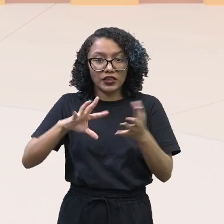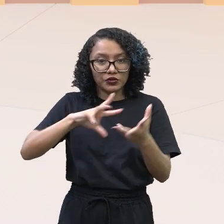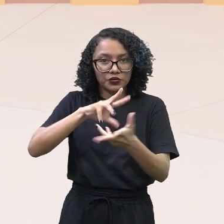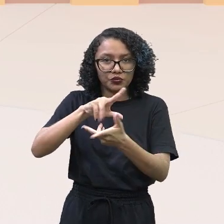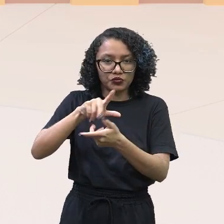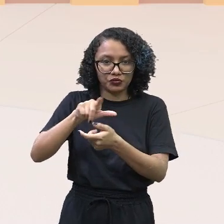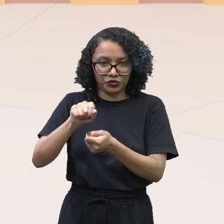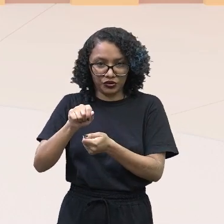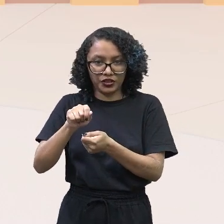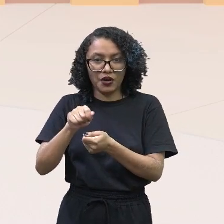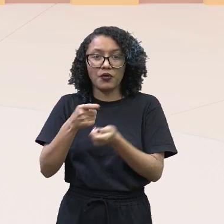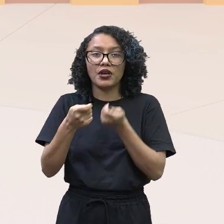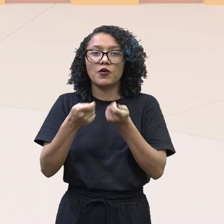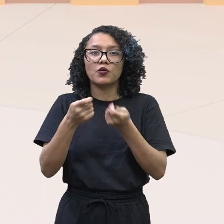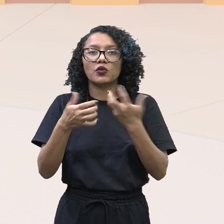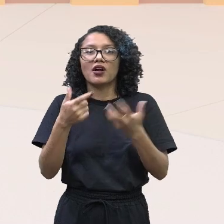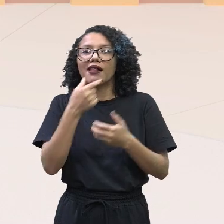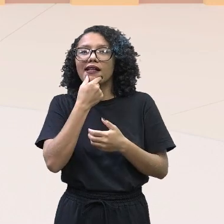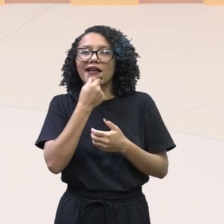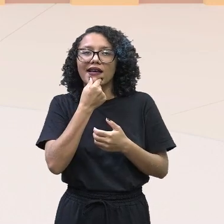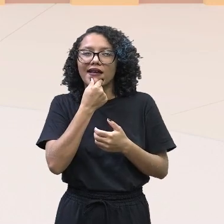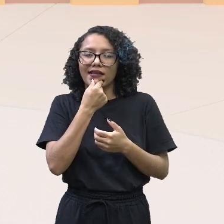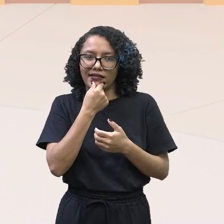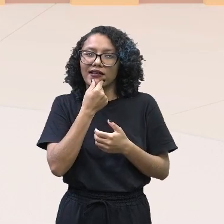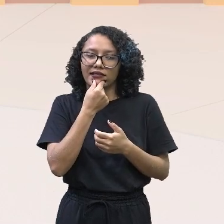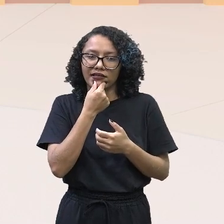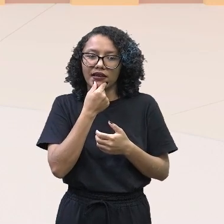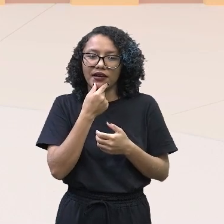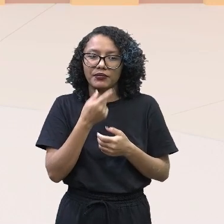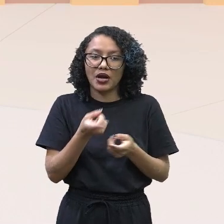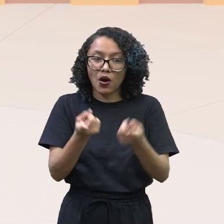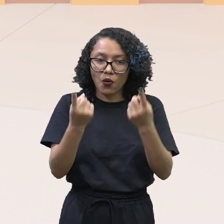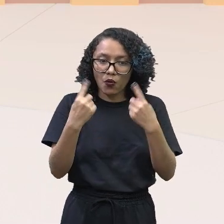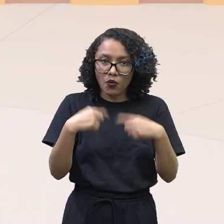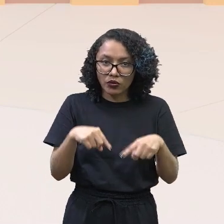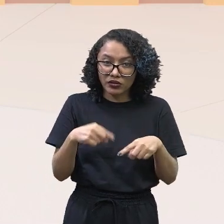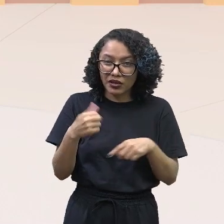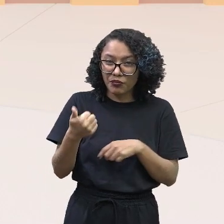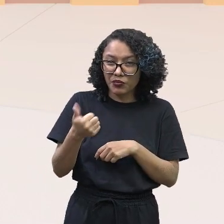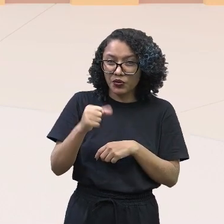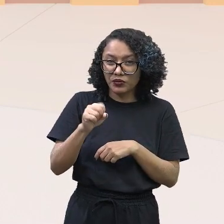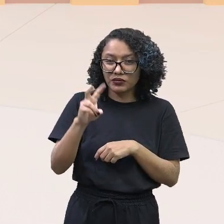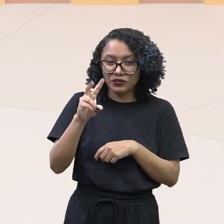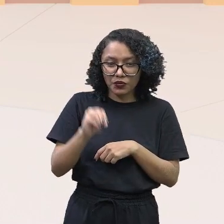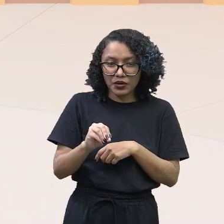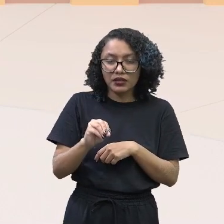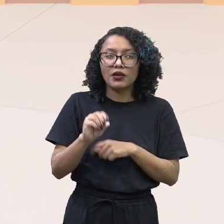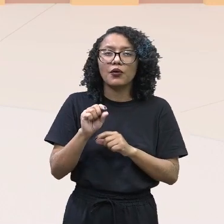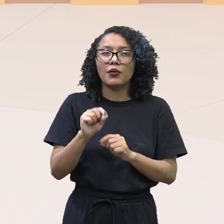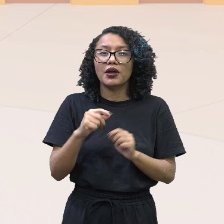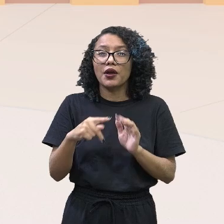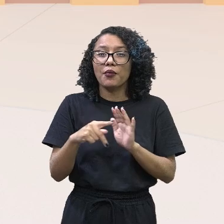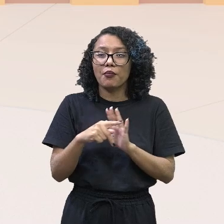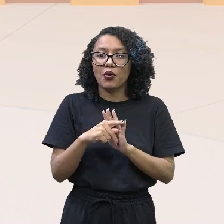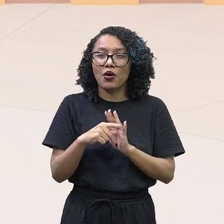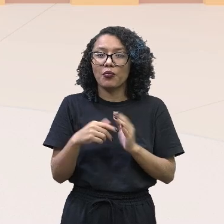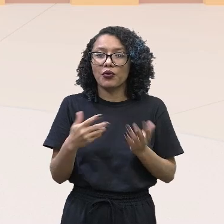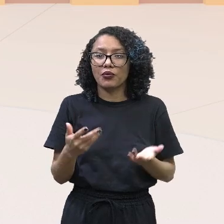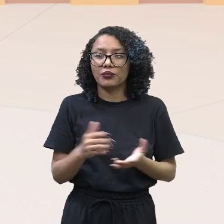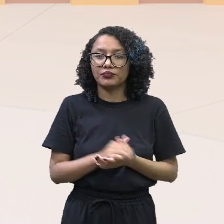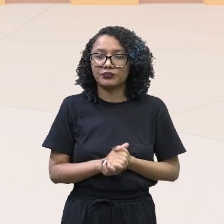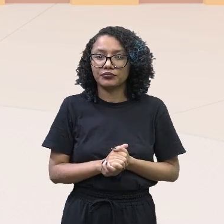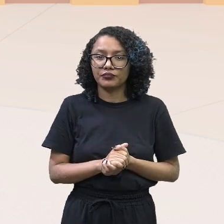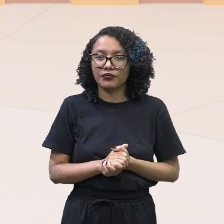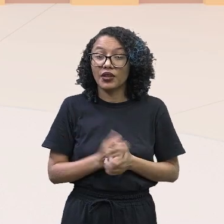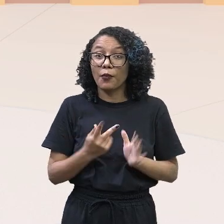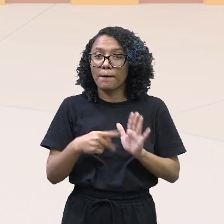navios em relação ao tráfico negreiro. Já a lei de 1850, Eusébio de Queiroz, ela é de